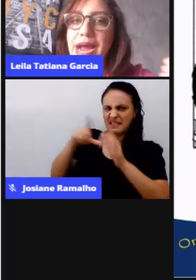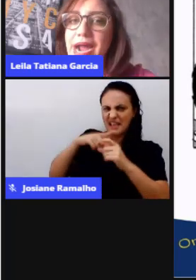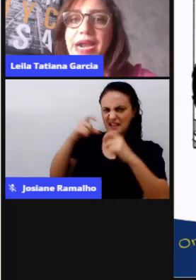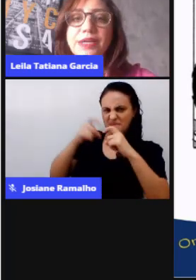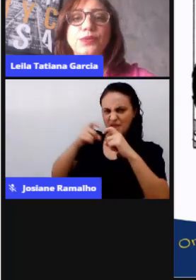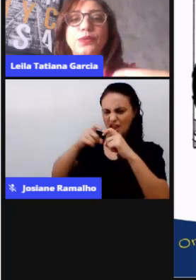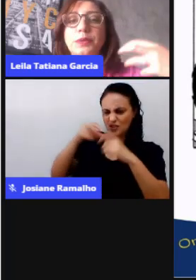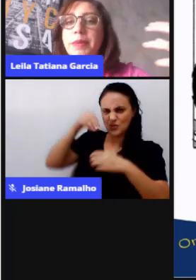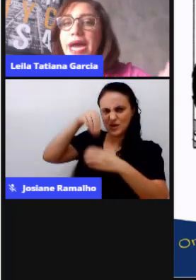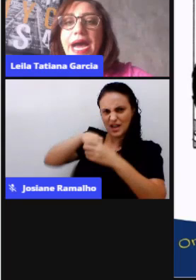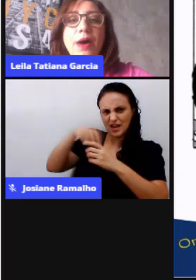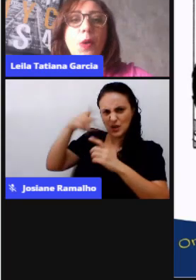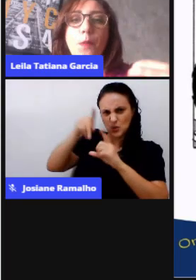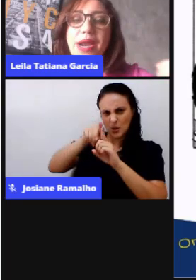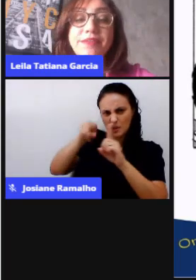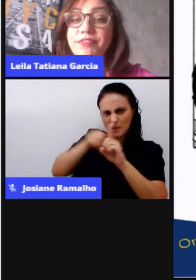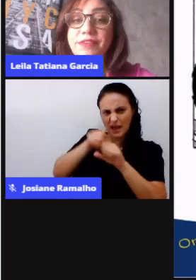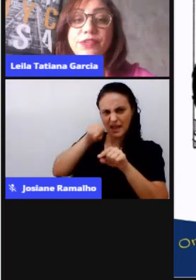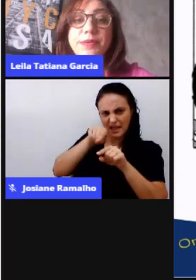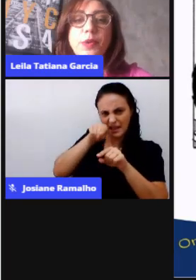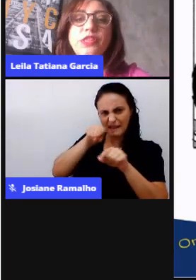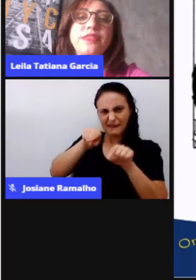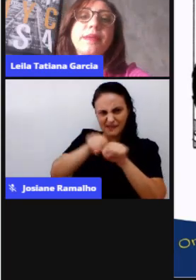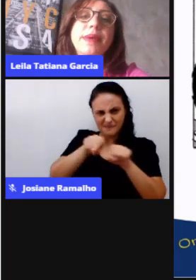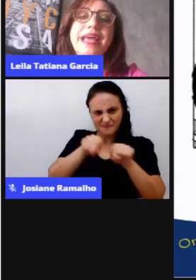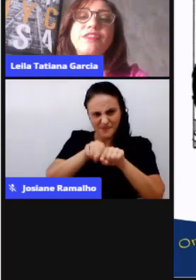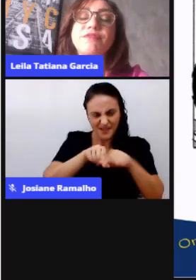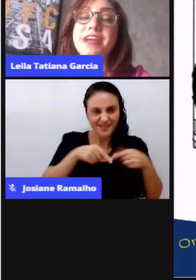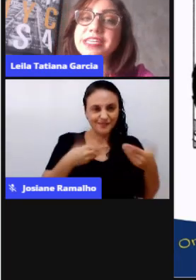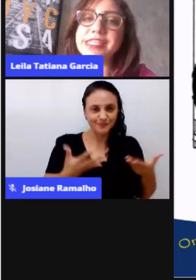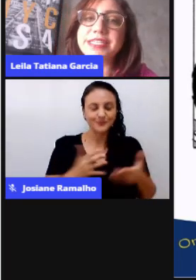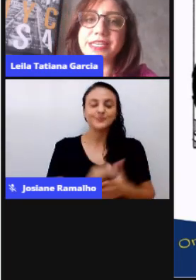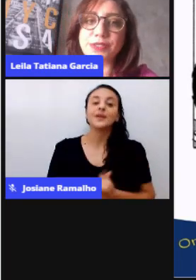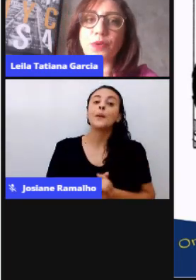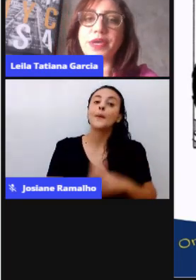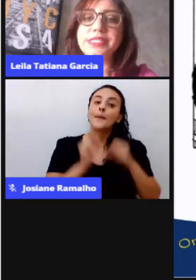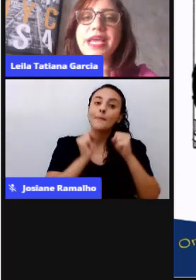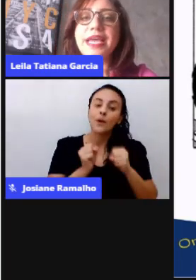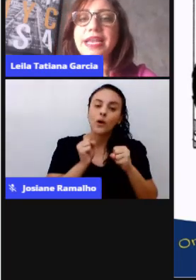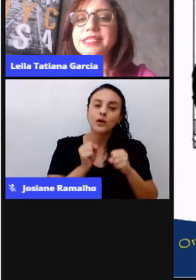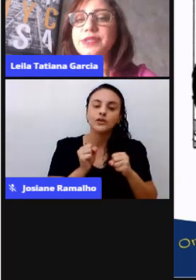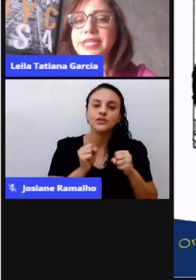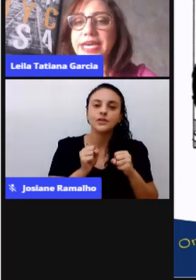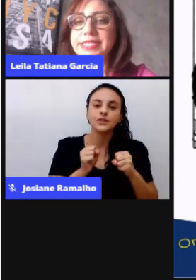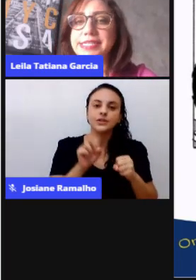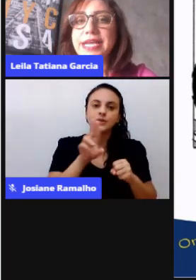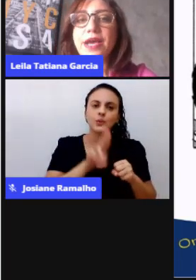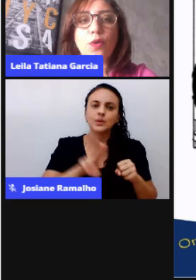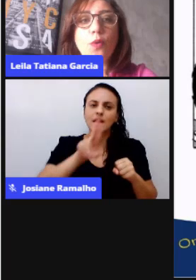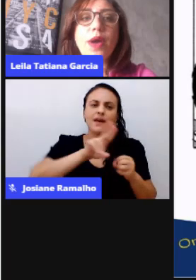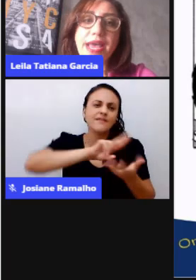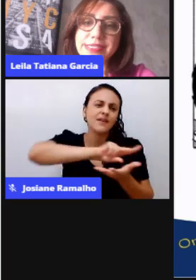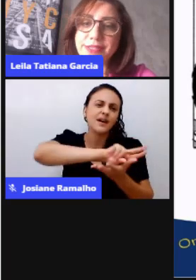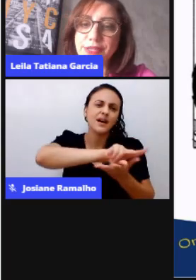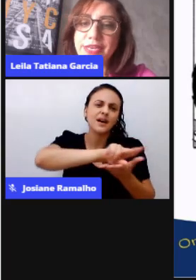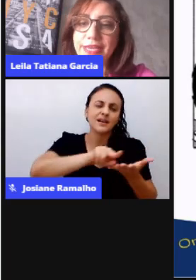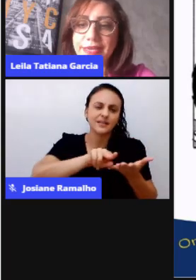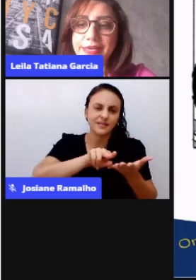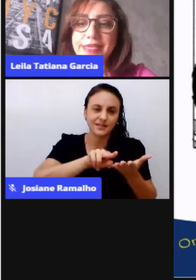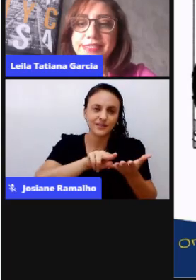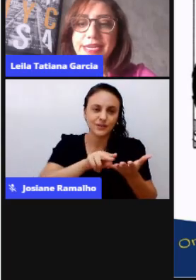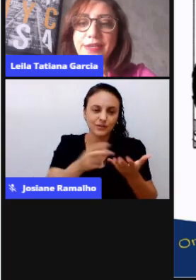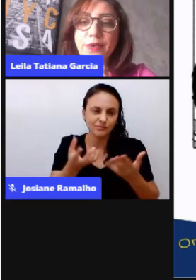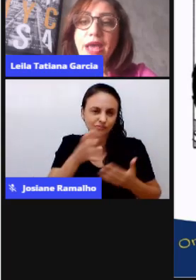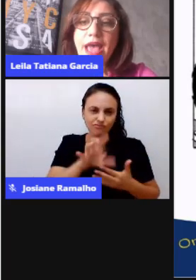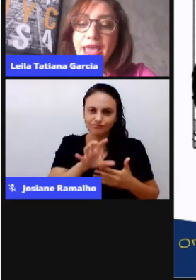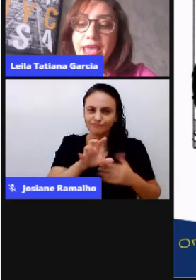relação ao parto normal, enfim, você pode trabalhar diversas questões relacionadas com essa